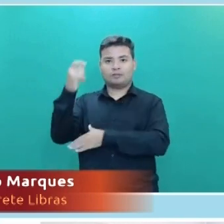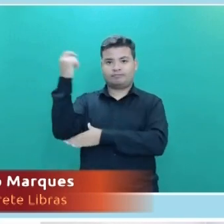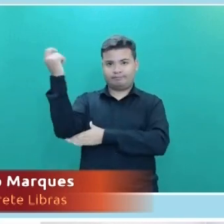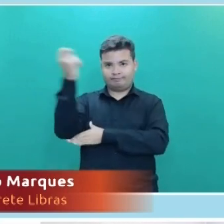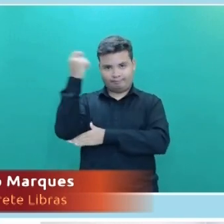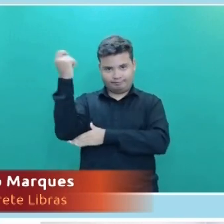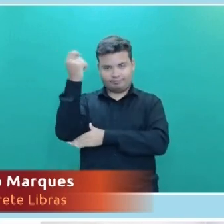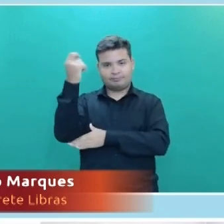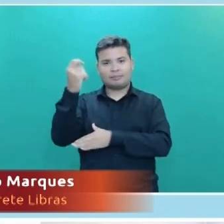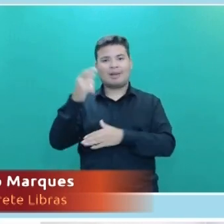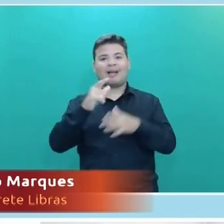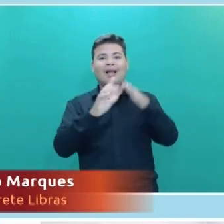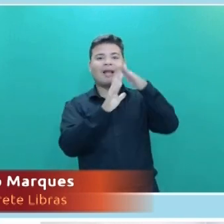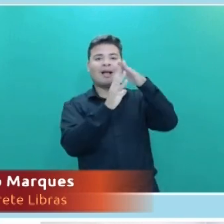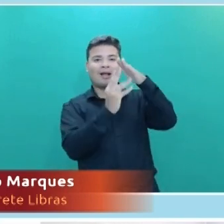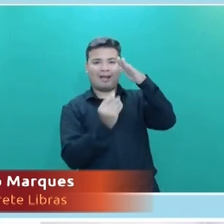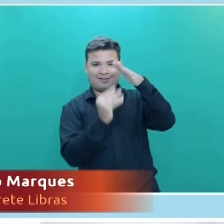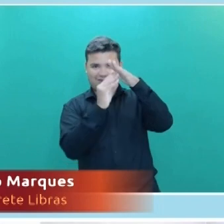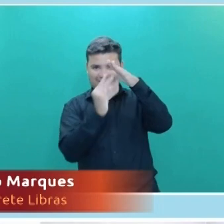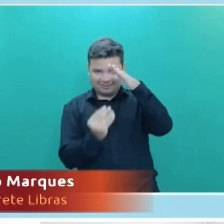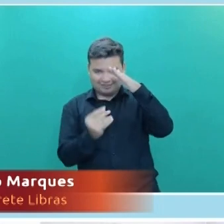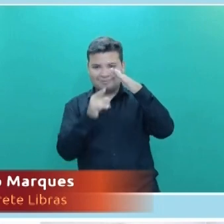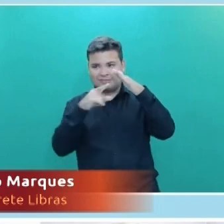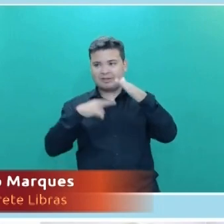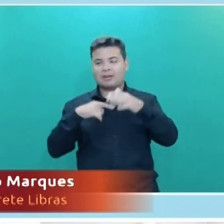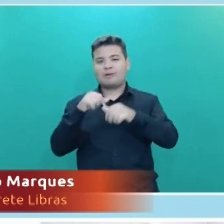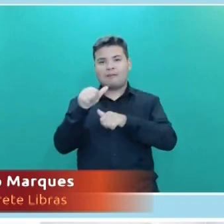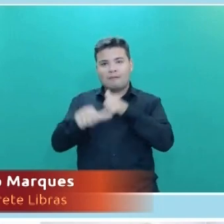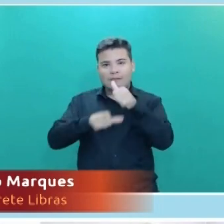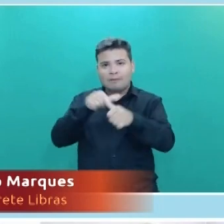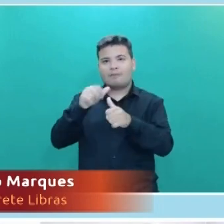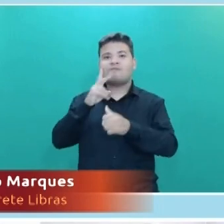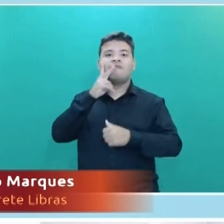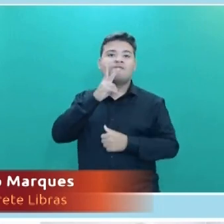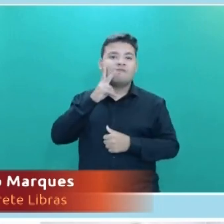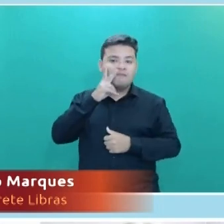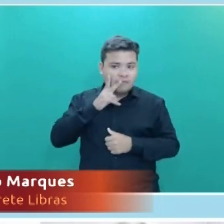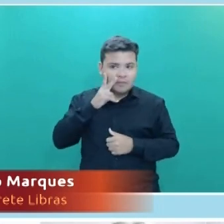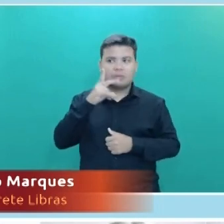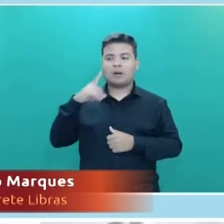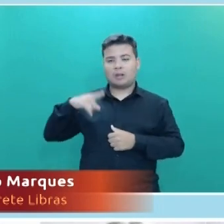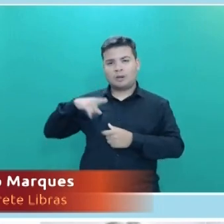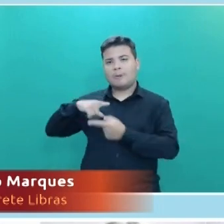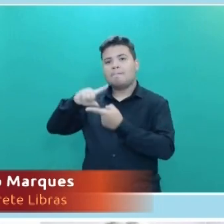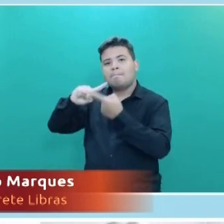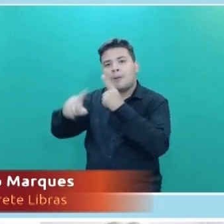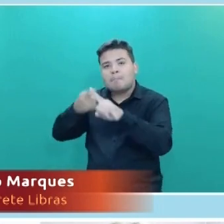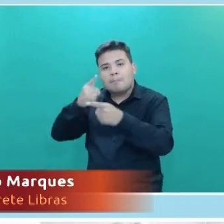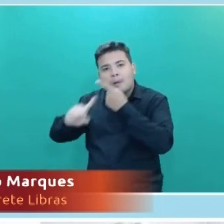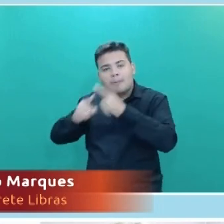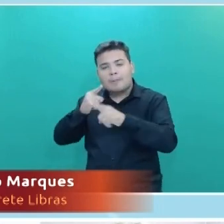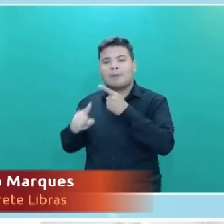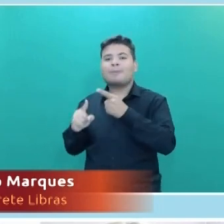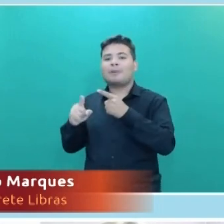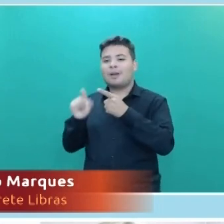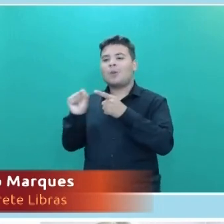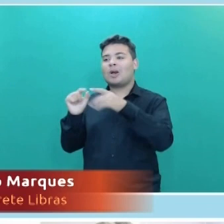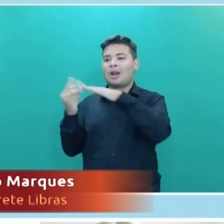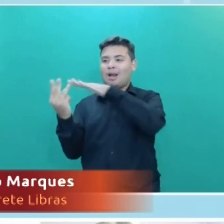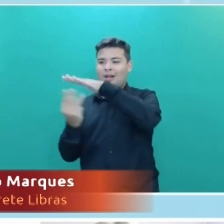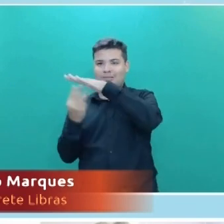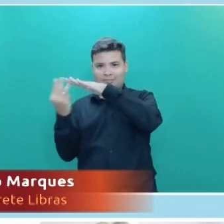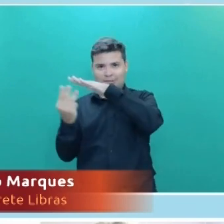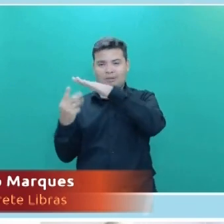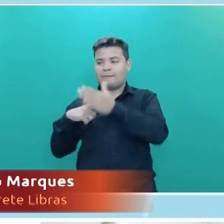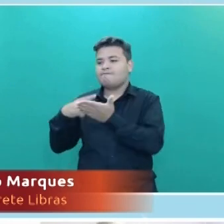vinícolas, foi tentado um termo de ajuste com a empresa terceirizada, porque o que acontece